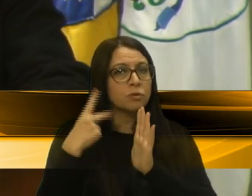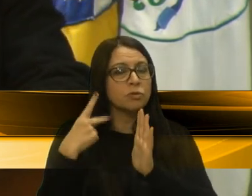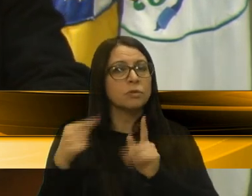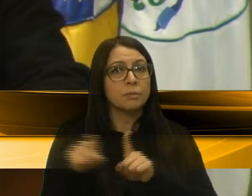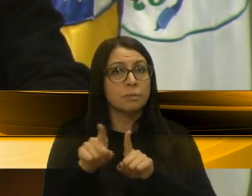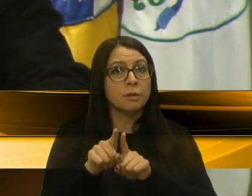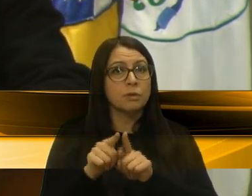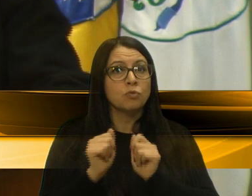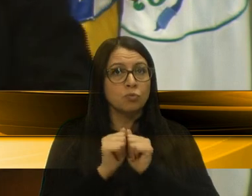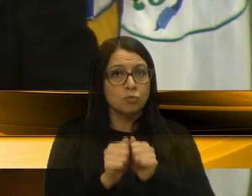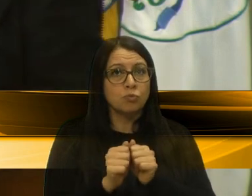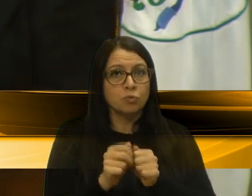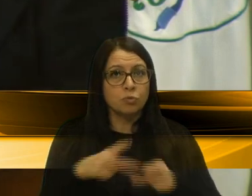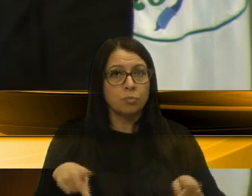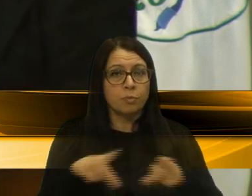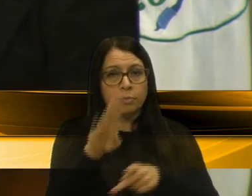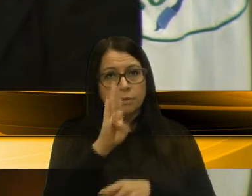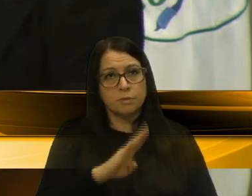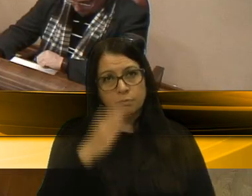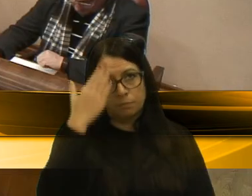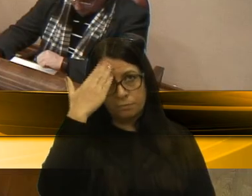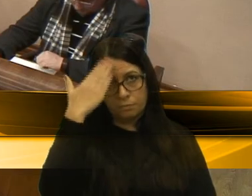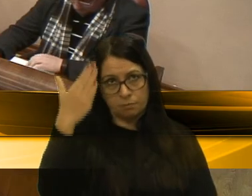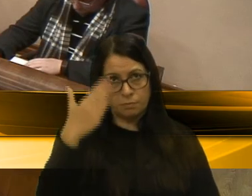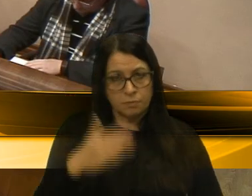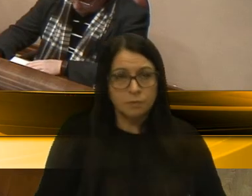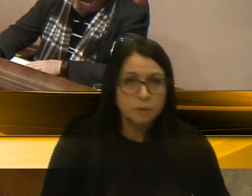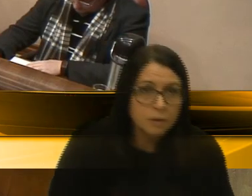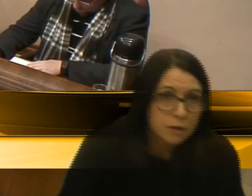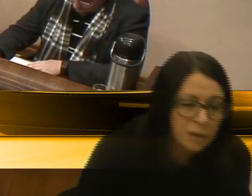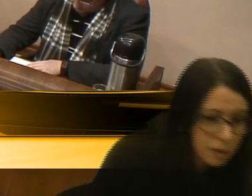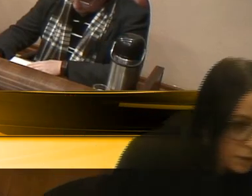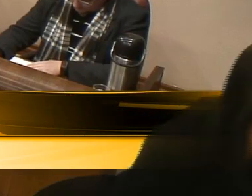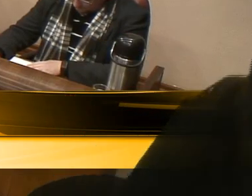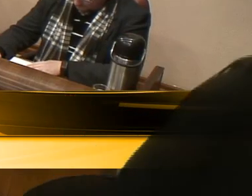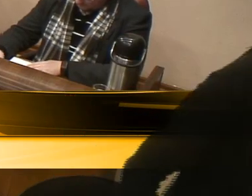que estão ao lado do povo brasileiro. Muito obrigado. Próximo vereador.